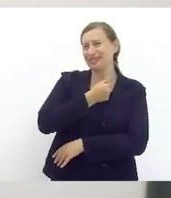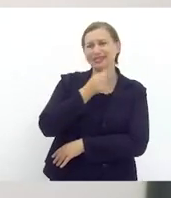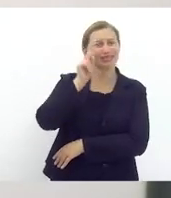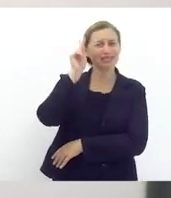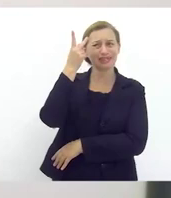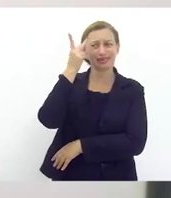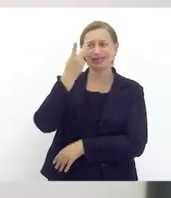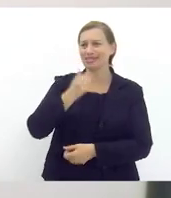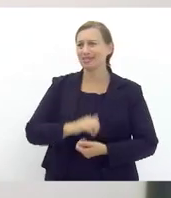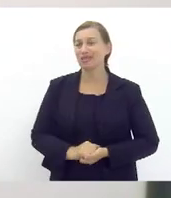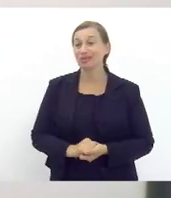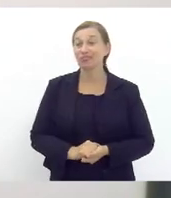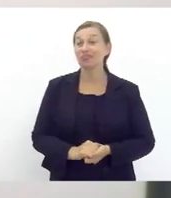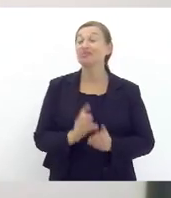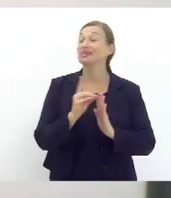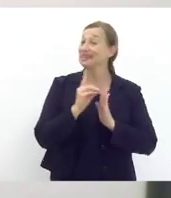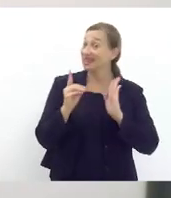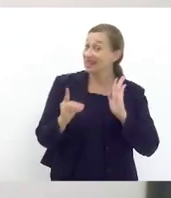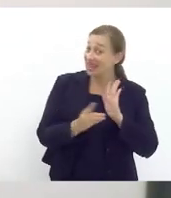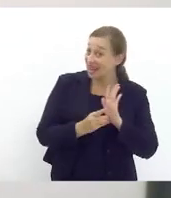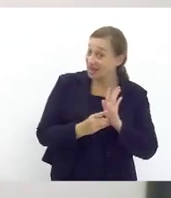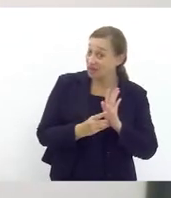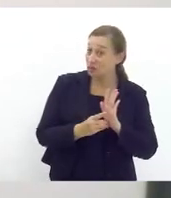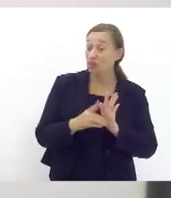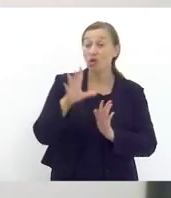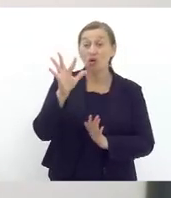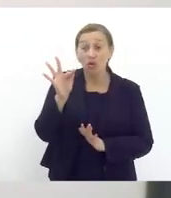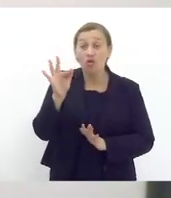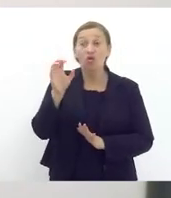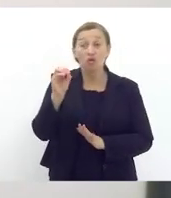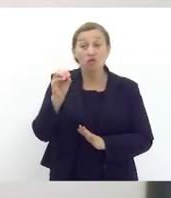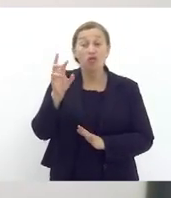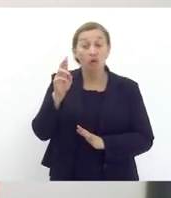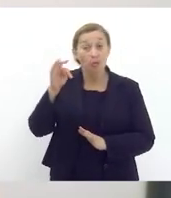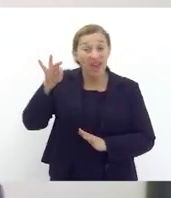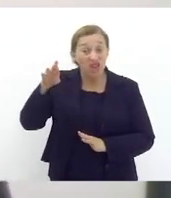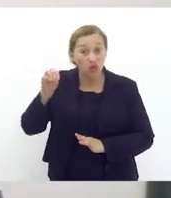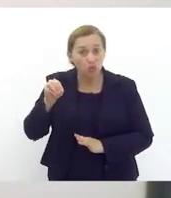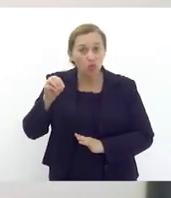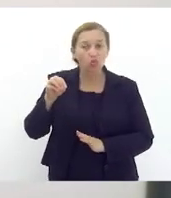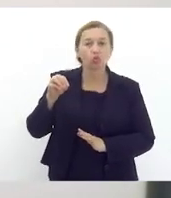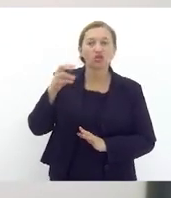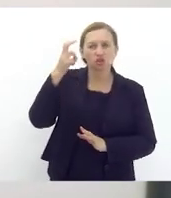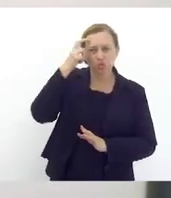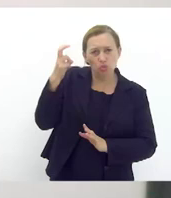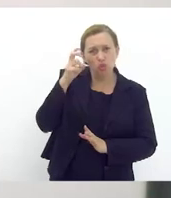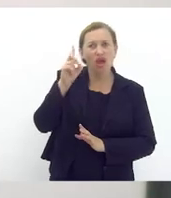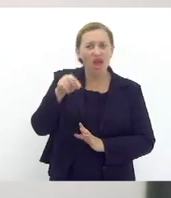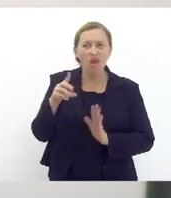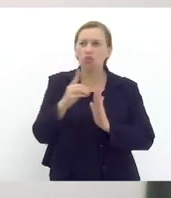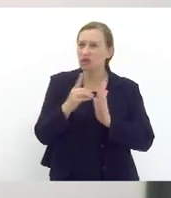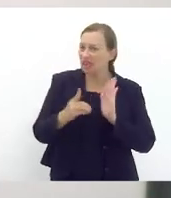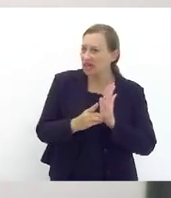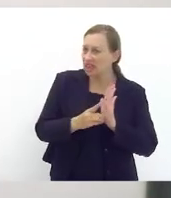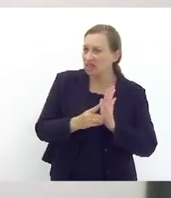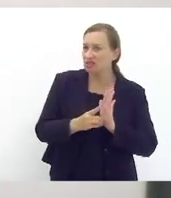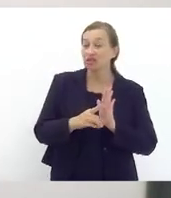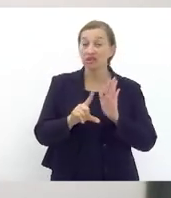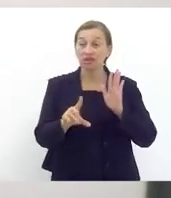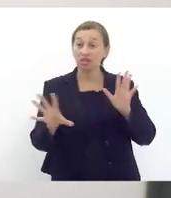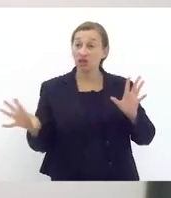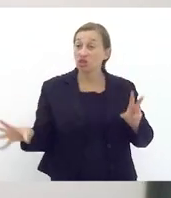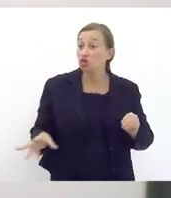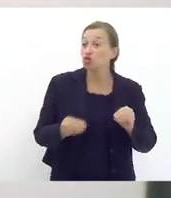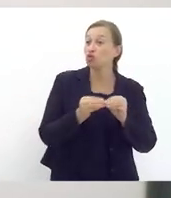então o decreto do fomento as culturas é um decreto que pauta a Paulo Gustavo